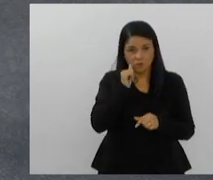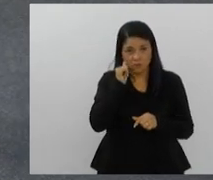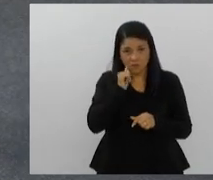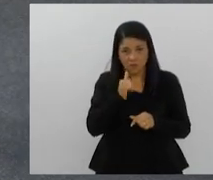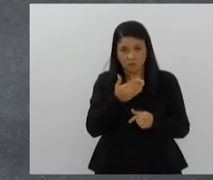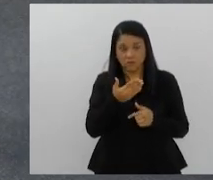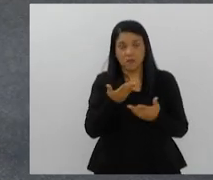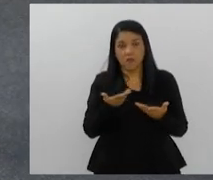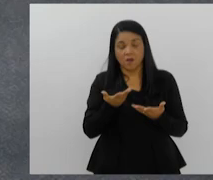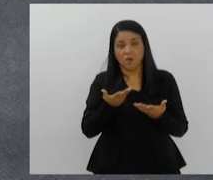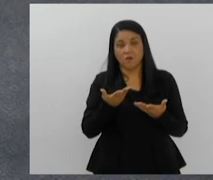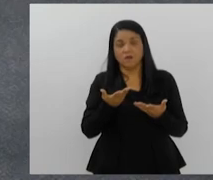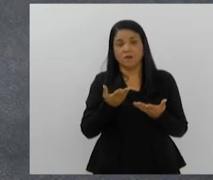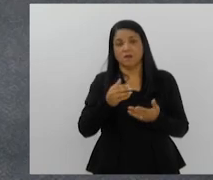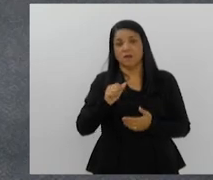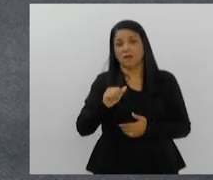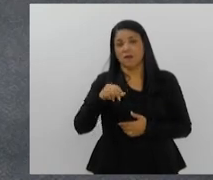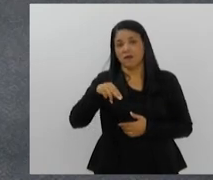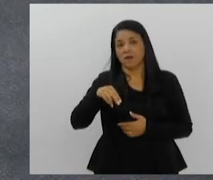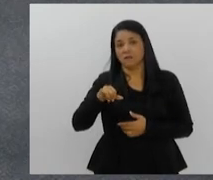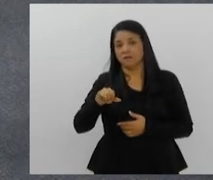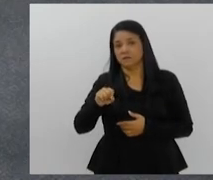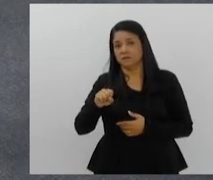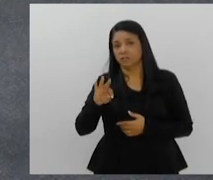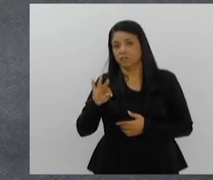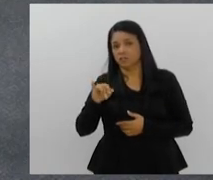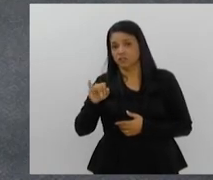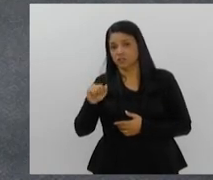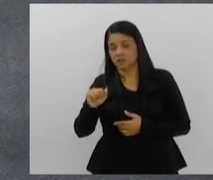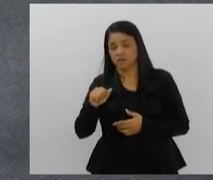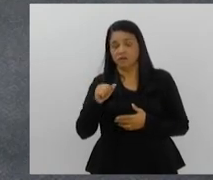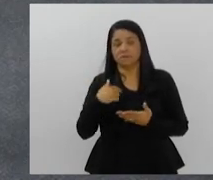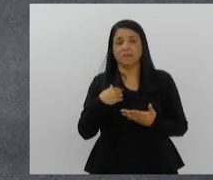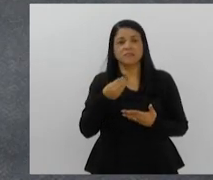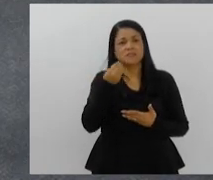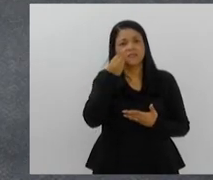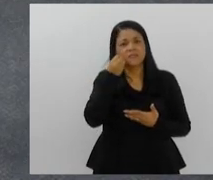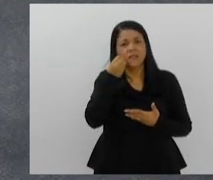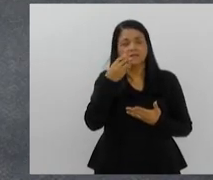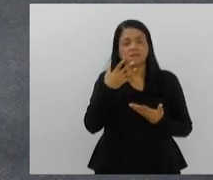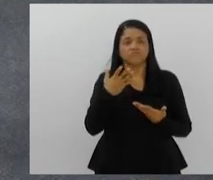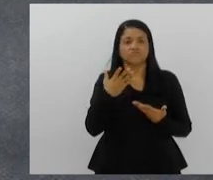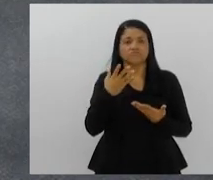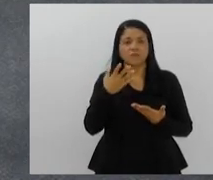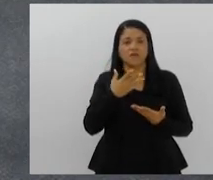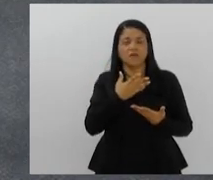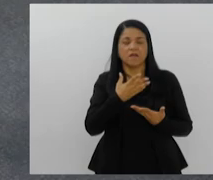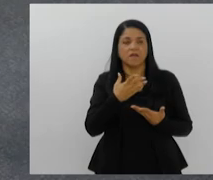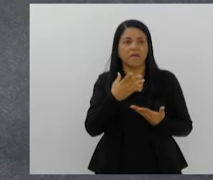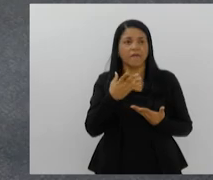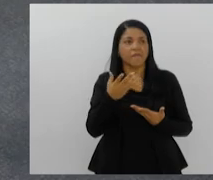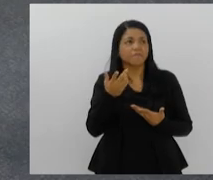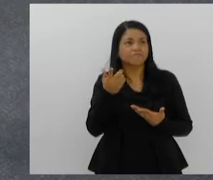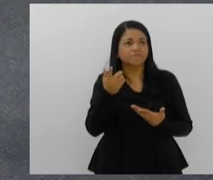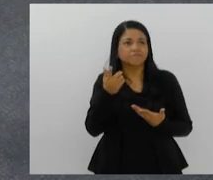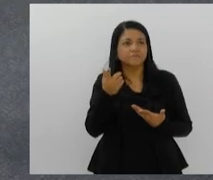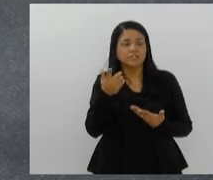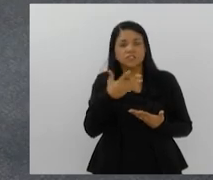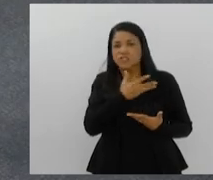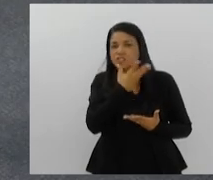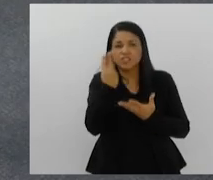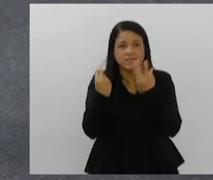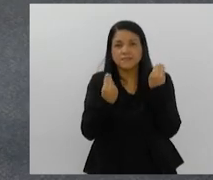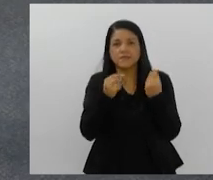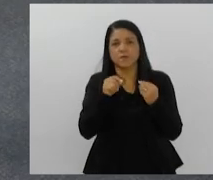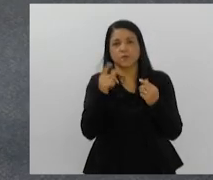esse anistia que realmente tenta pagar aquilo que foi conquistado. E eu acho que nessa vão ter que recuar também,